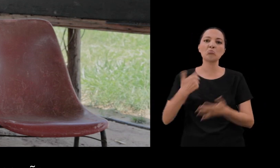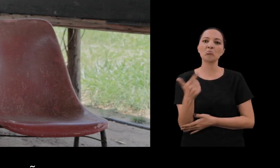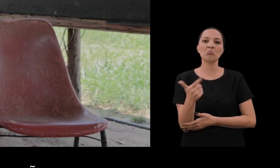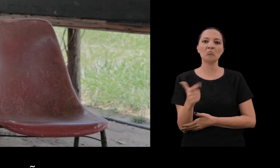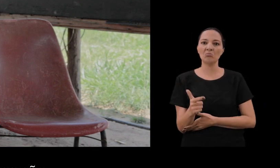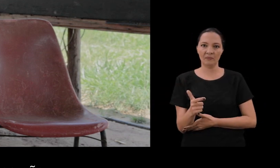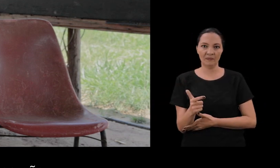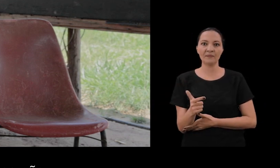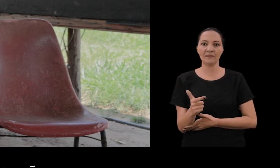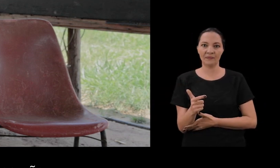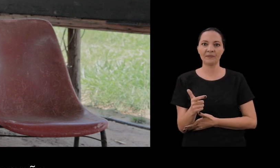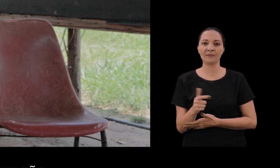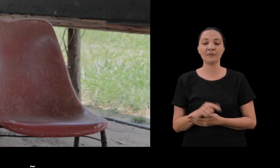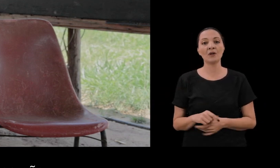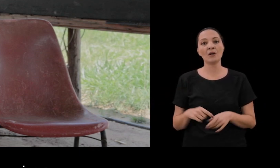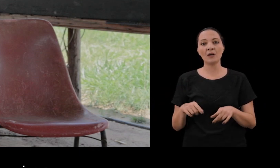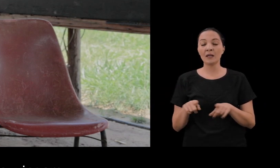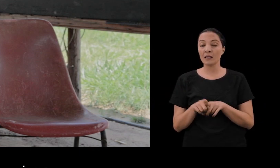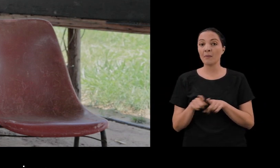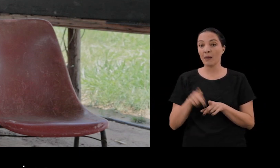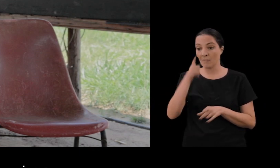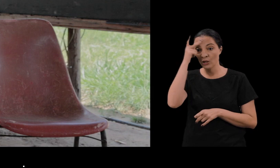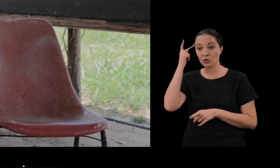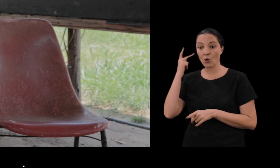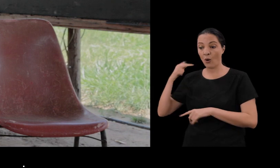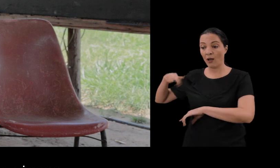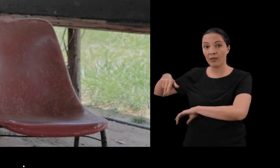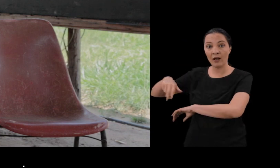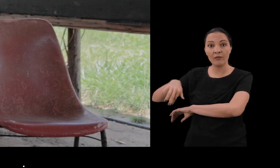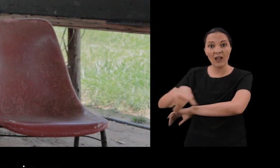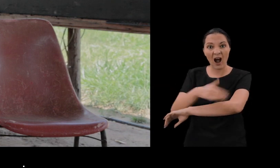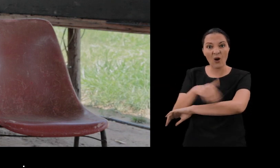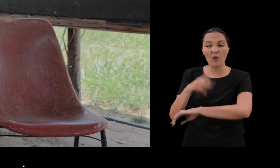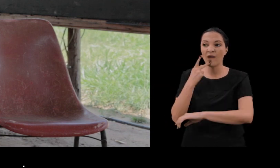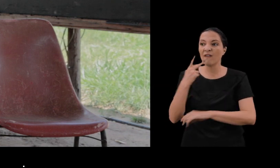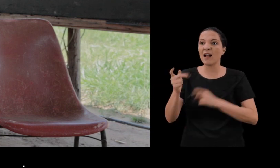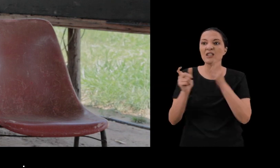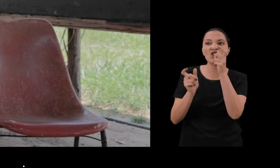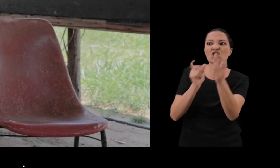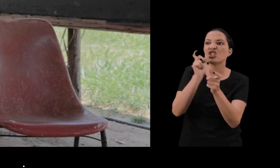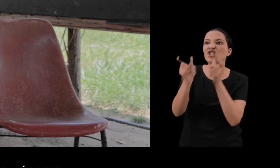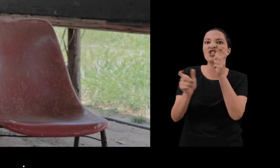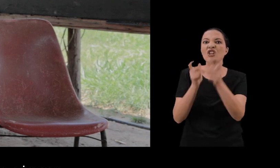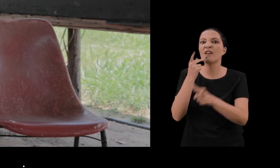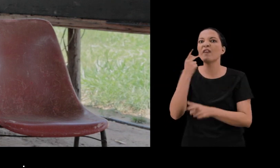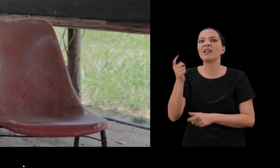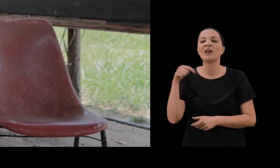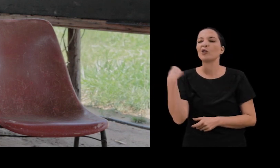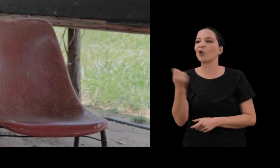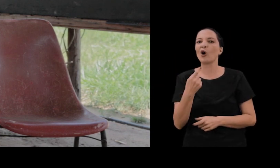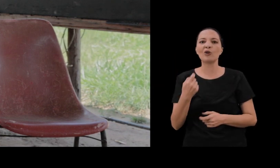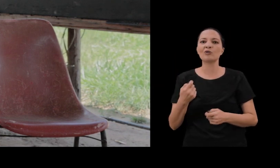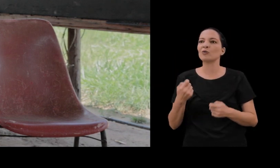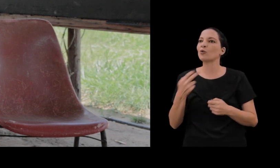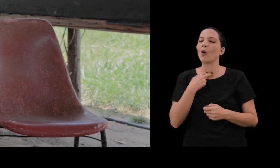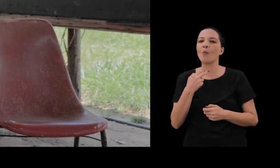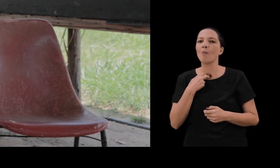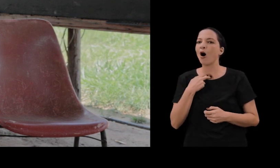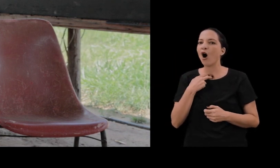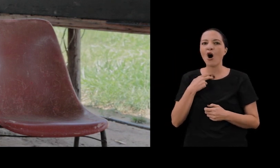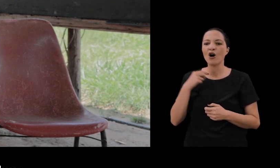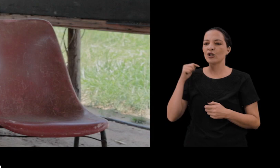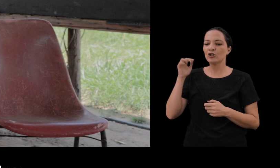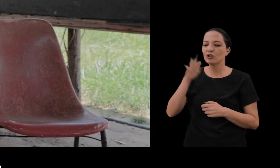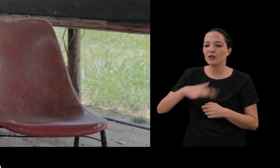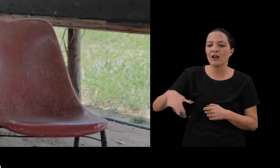não tem documentação, né? Por pessoas que passam, xingam a gente, né? Fala que a gente vai sair daqui, que a gente não merece estar aqui,